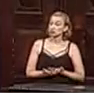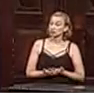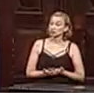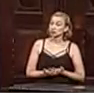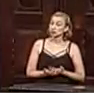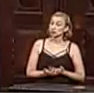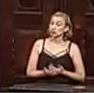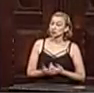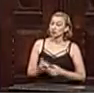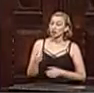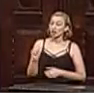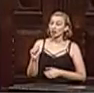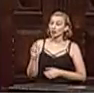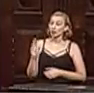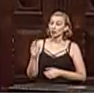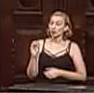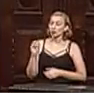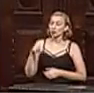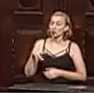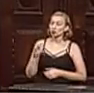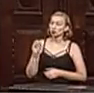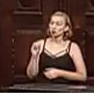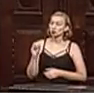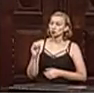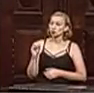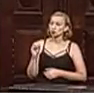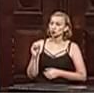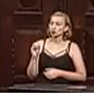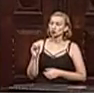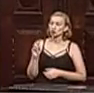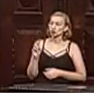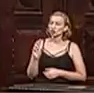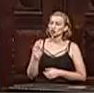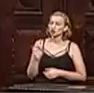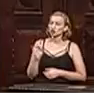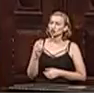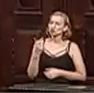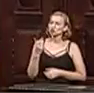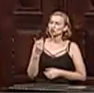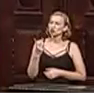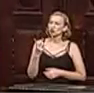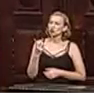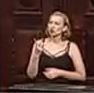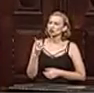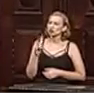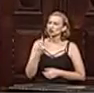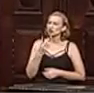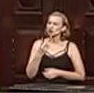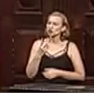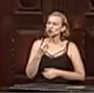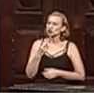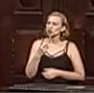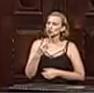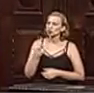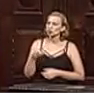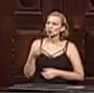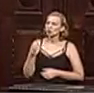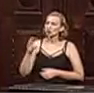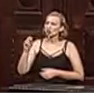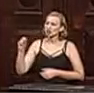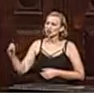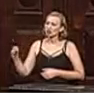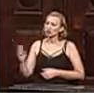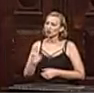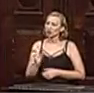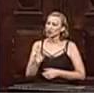abono poupudo de R$ 2.500, que seriam pagos, segundo a proposta da